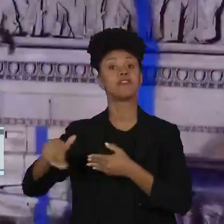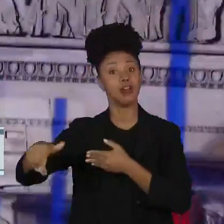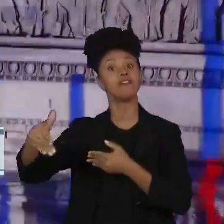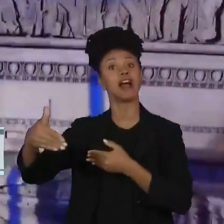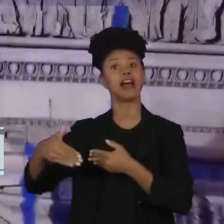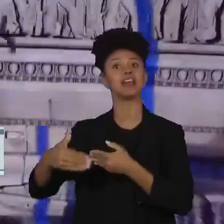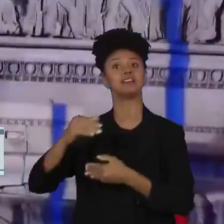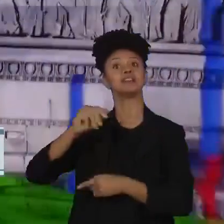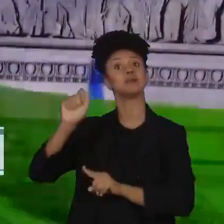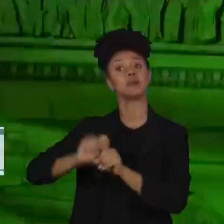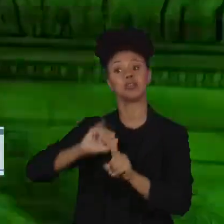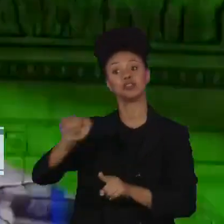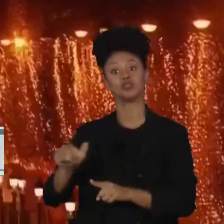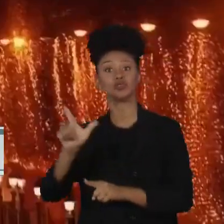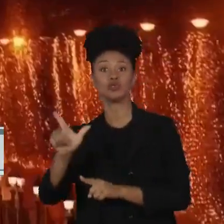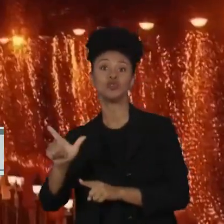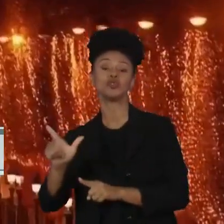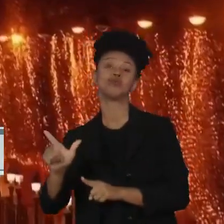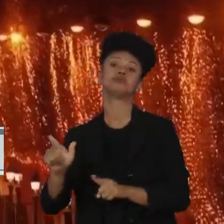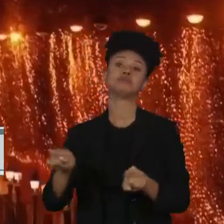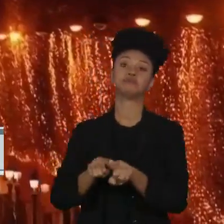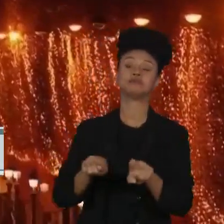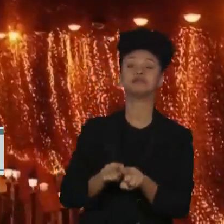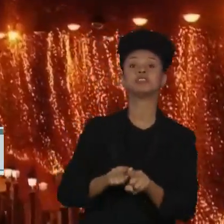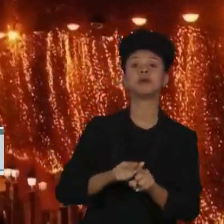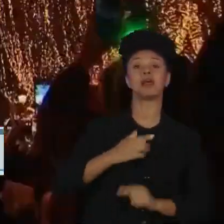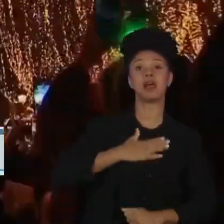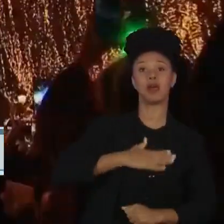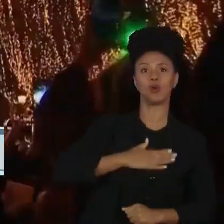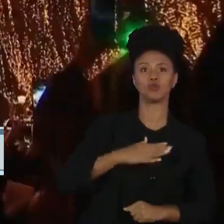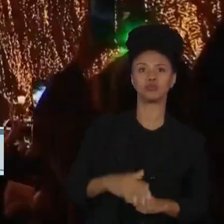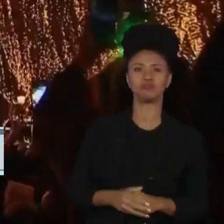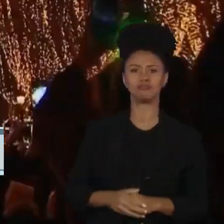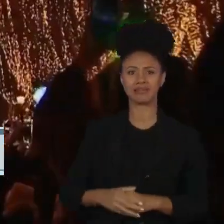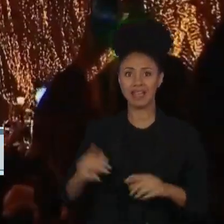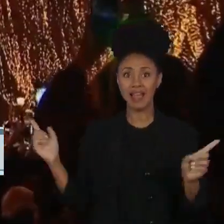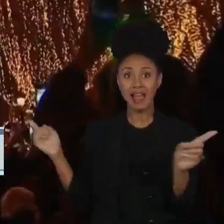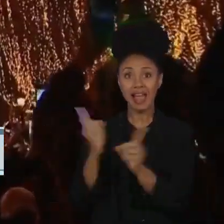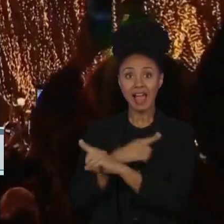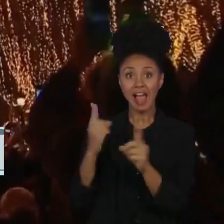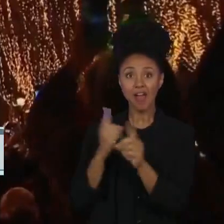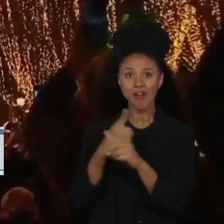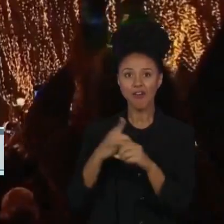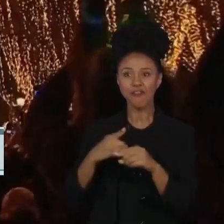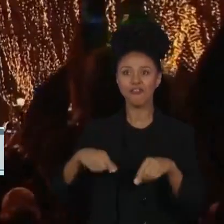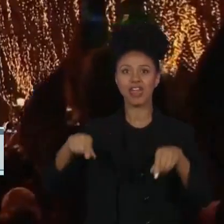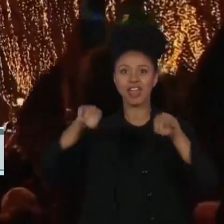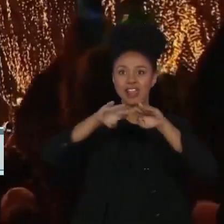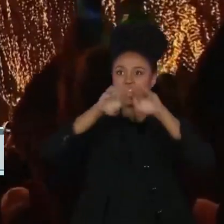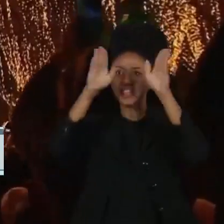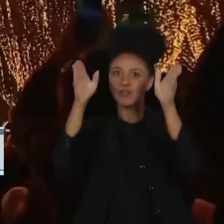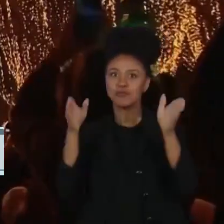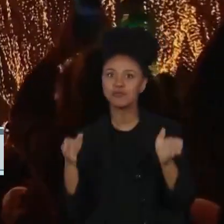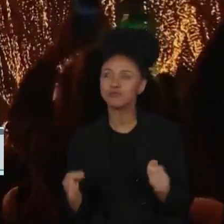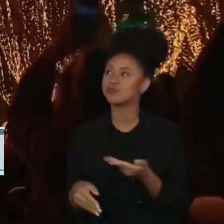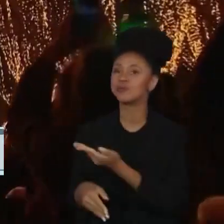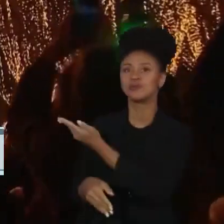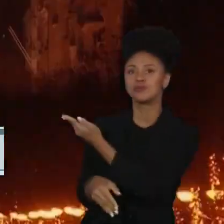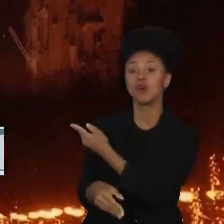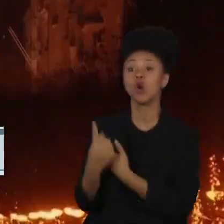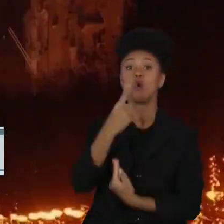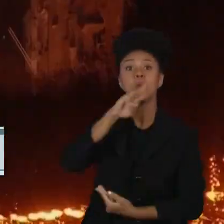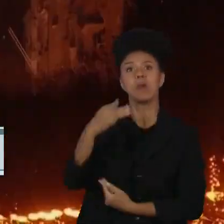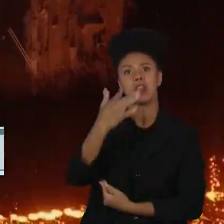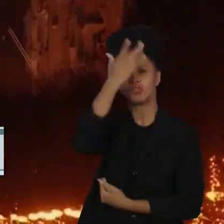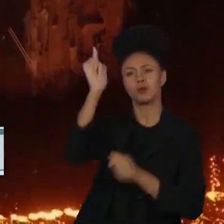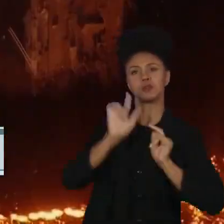em julho e agosto. A Avenida Champs-Élysées foi tomada por mais de 1 milhão de pessoas. No Arco